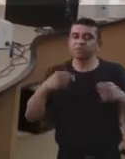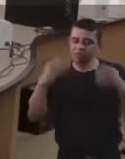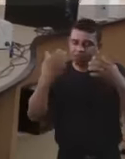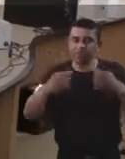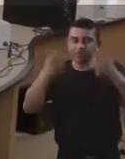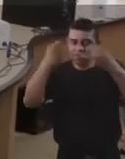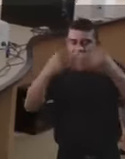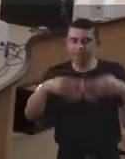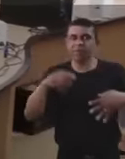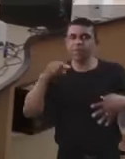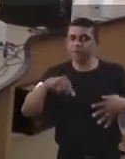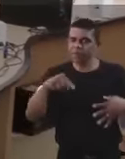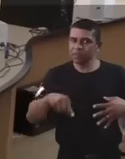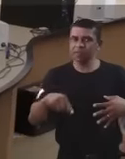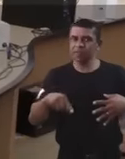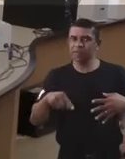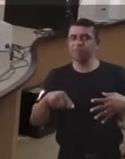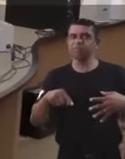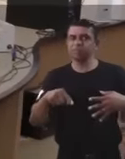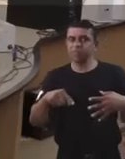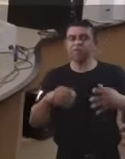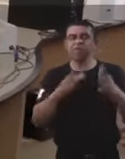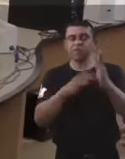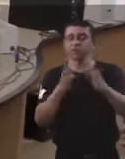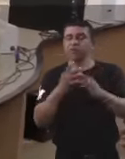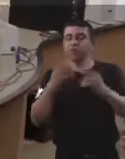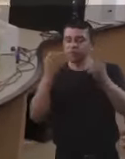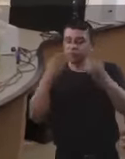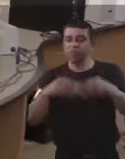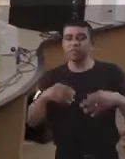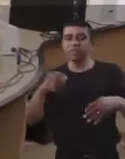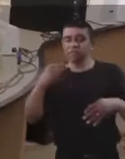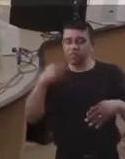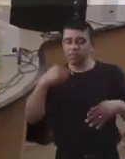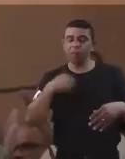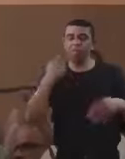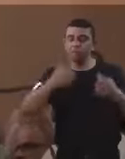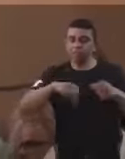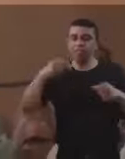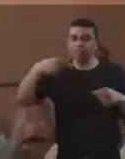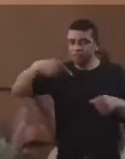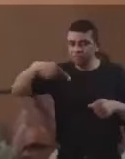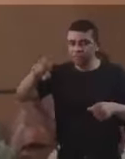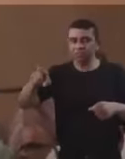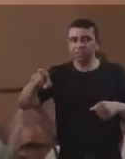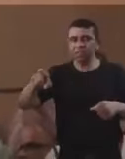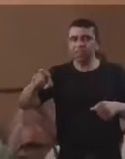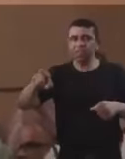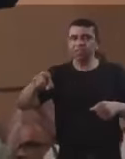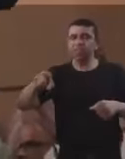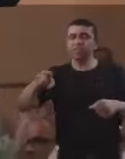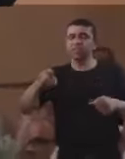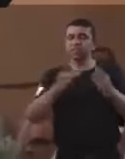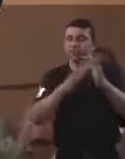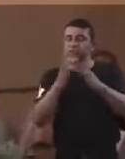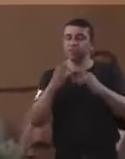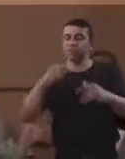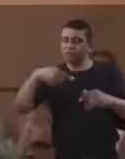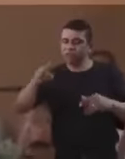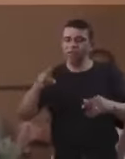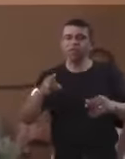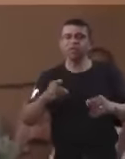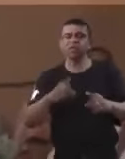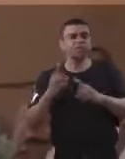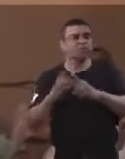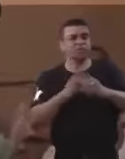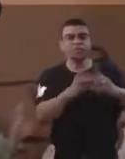YouTube bobo, net crente, web crente, que quando eu, com certeza, faz o seguinte: quando eu postar a foto dessa pregação